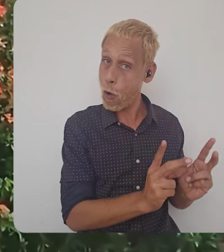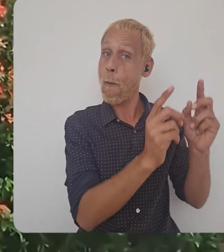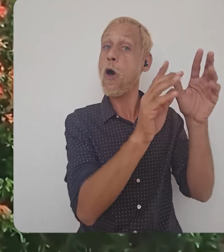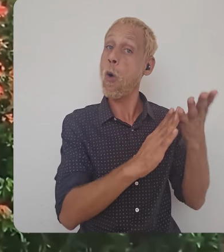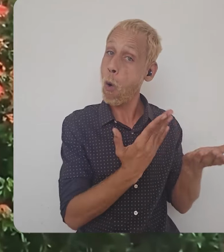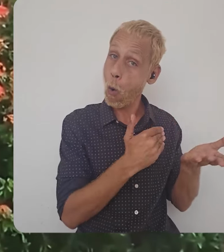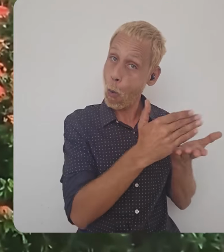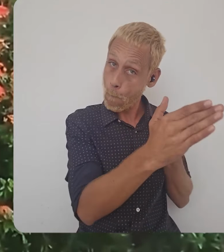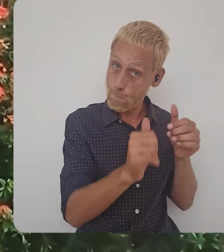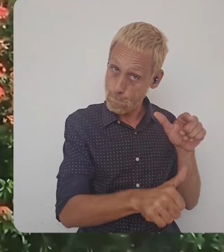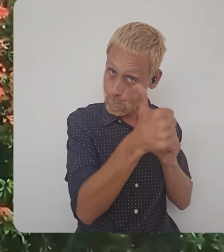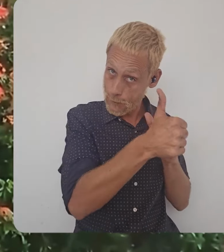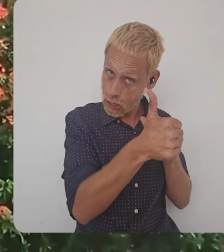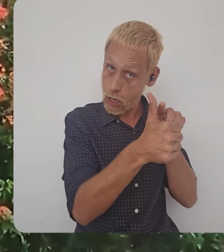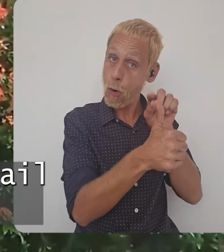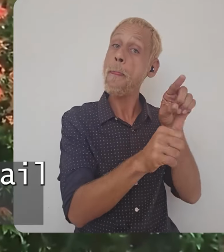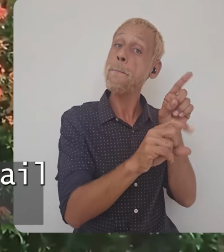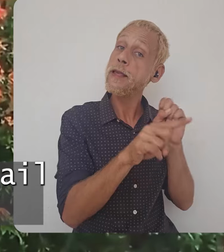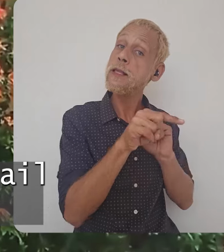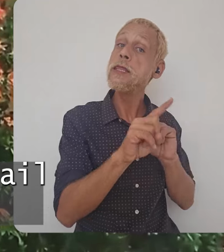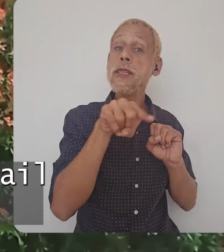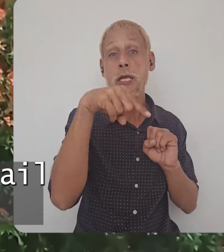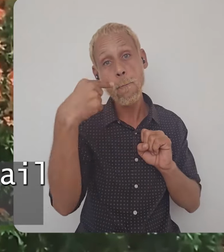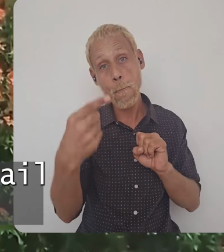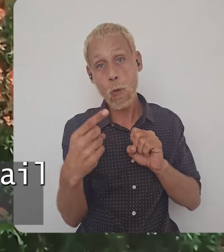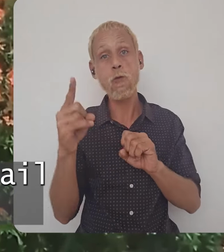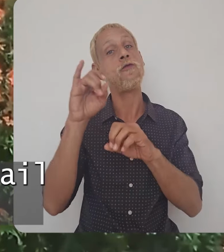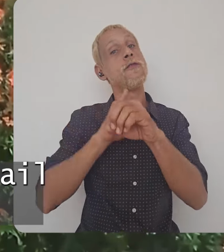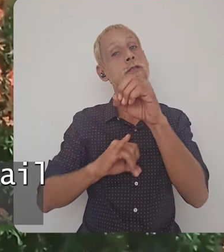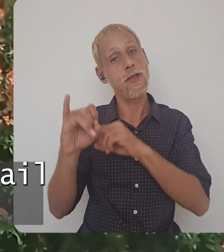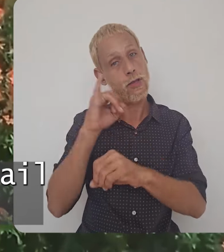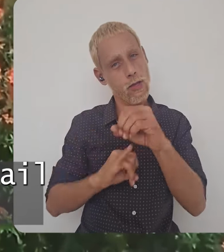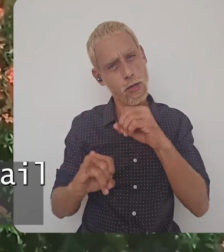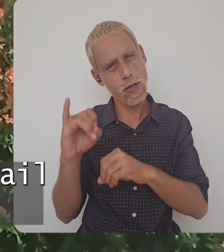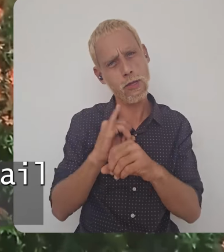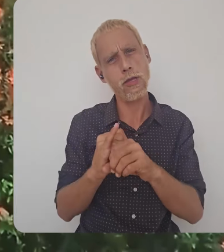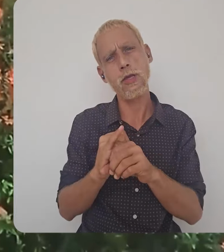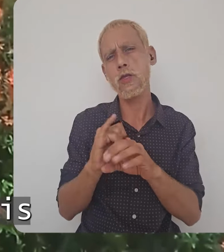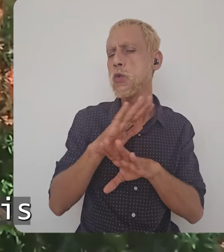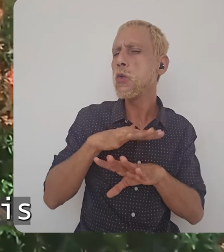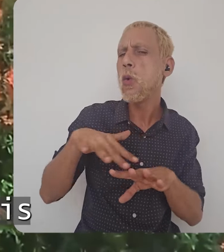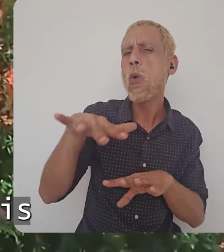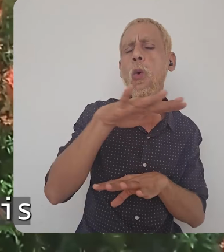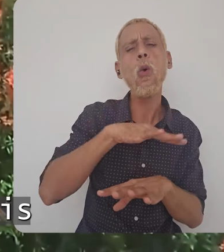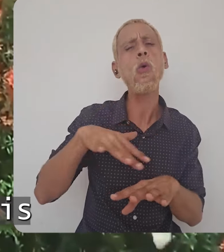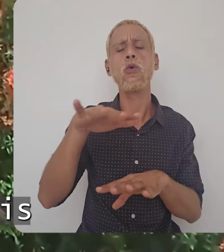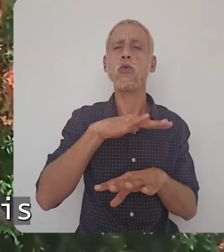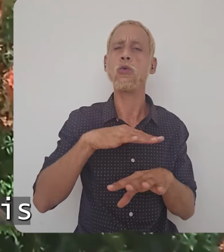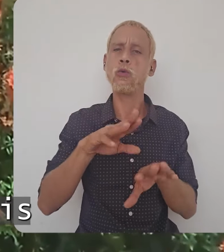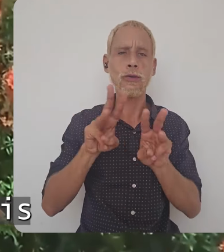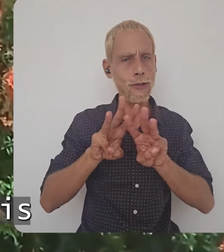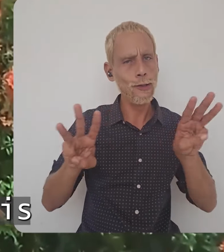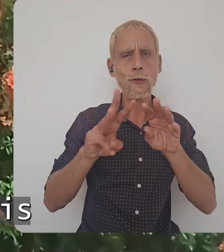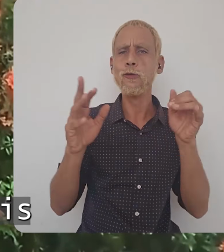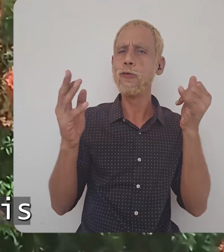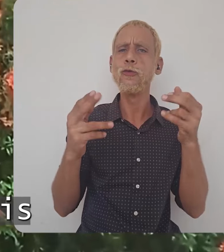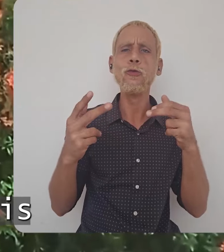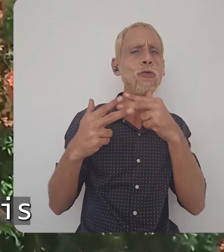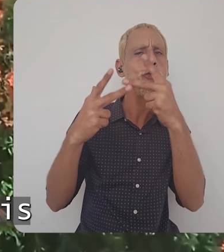Comércio, embora tenha começado primeiro com a newsletter, que enviava por e-mail para os assinantes, entrou depois na